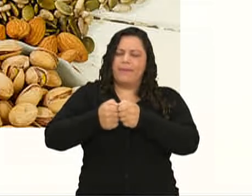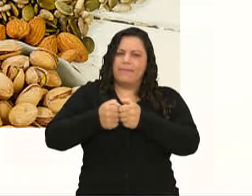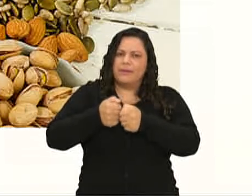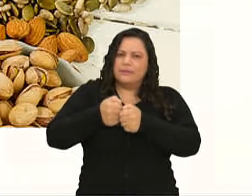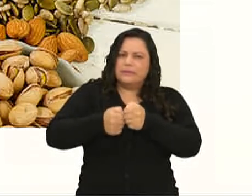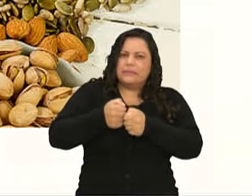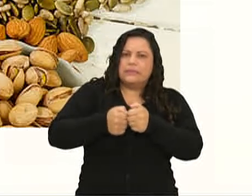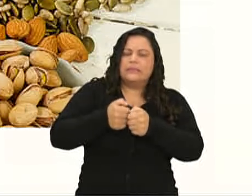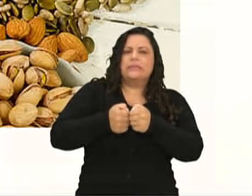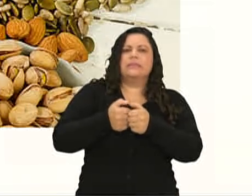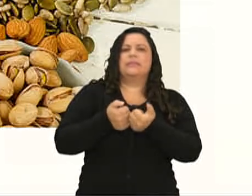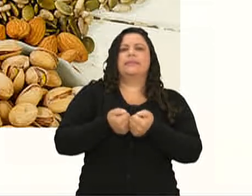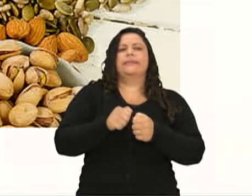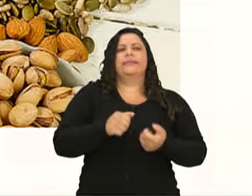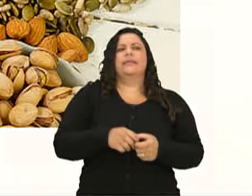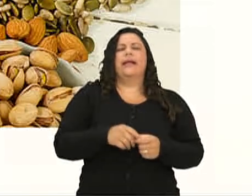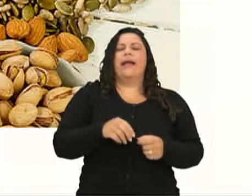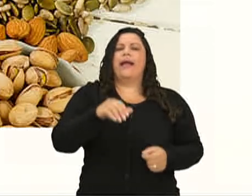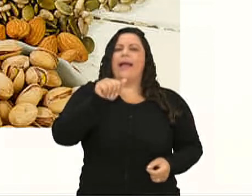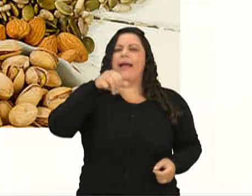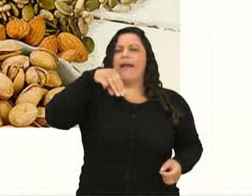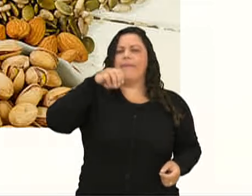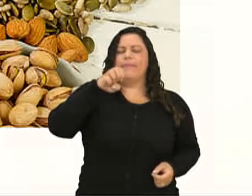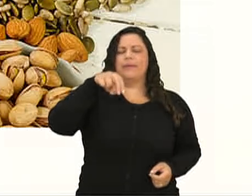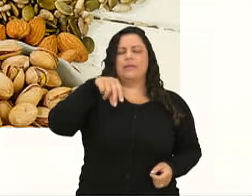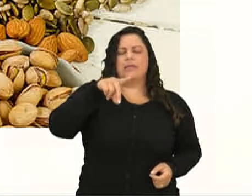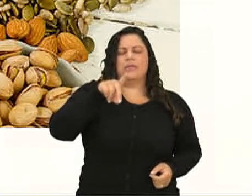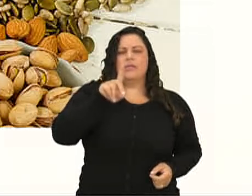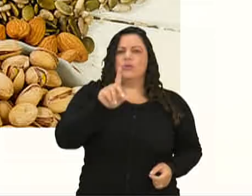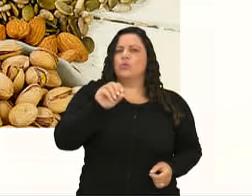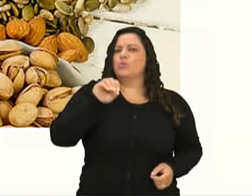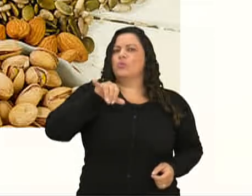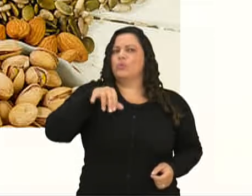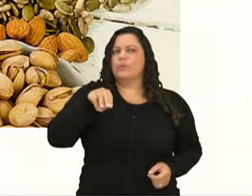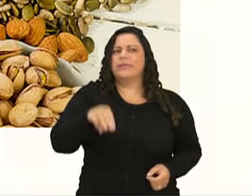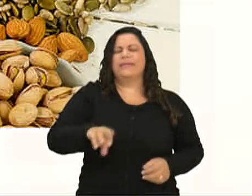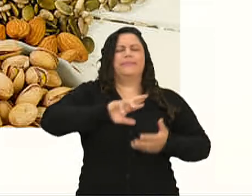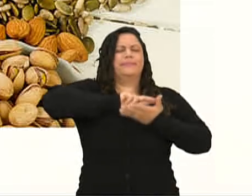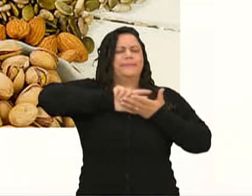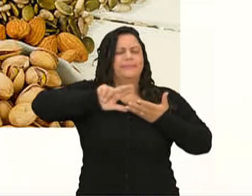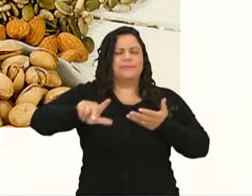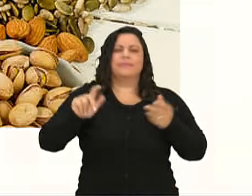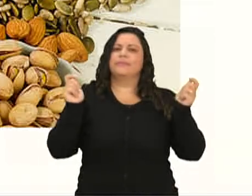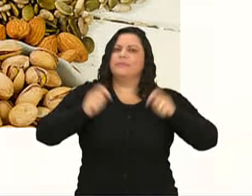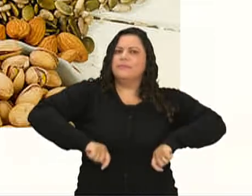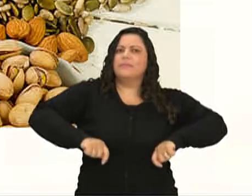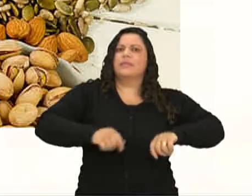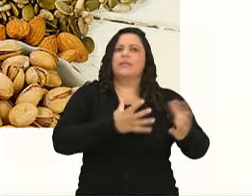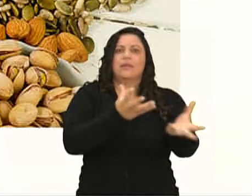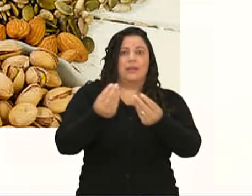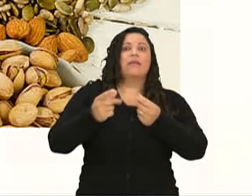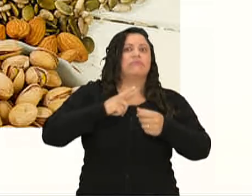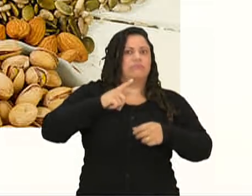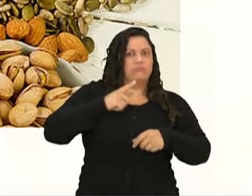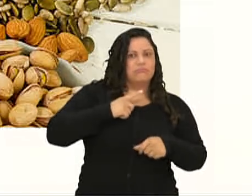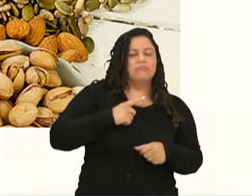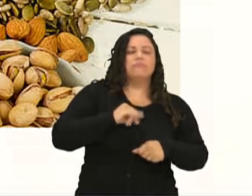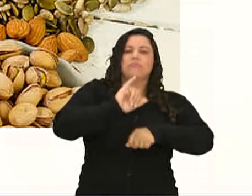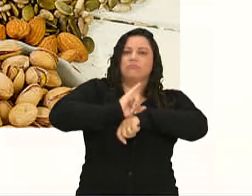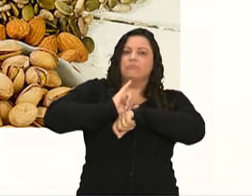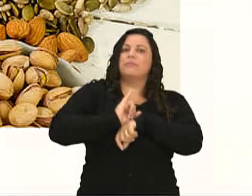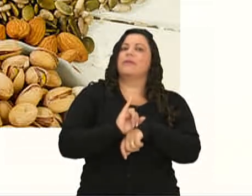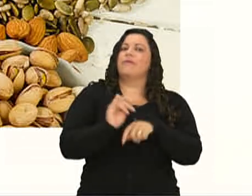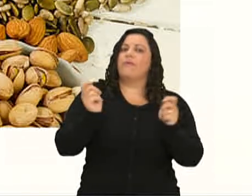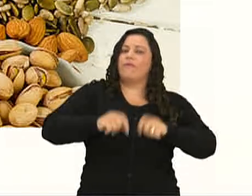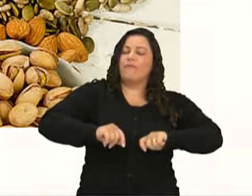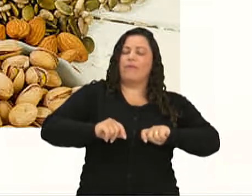as oleaginosas, né, que contém aquele óleo dentro. Então, basicamente, esses alimentos são ricos em ferro, tá? Então, a gente